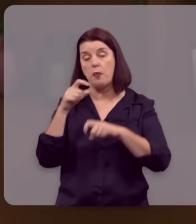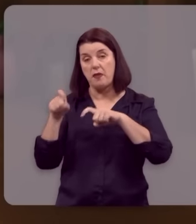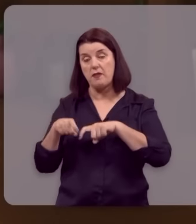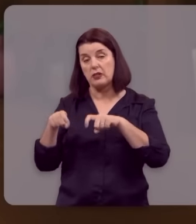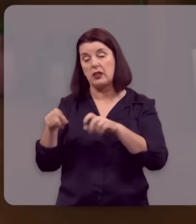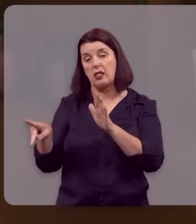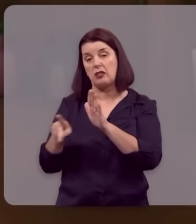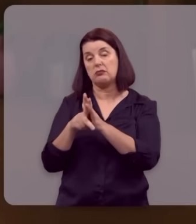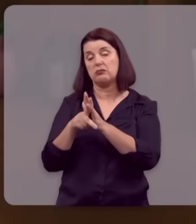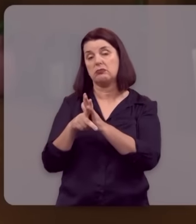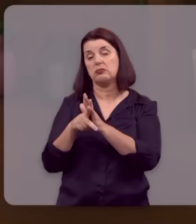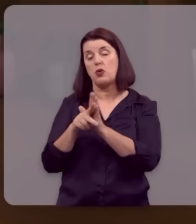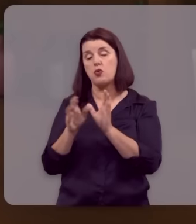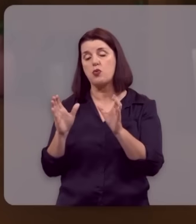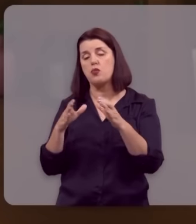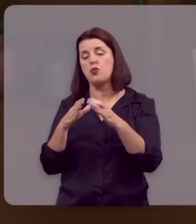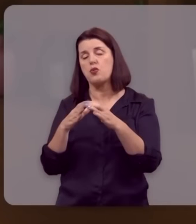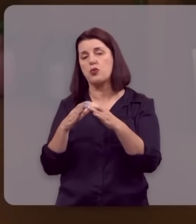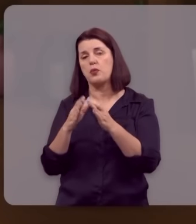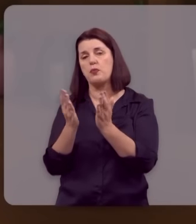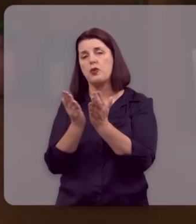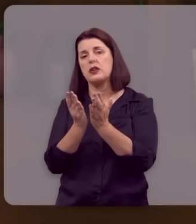uma comunidade cristã se formou,